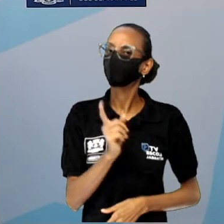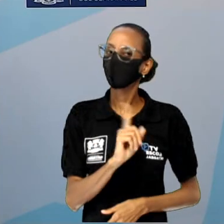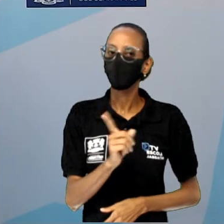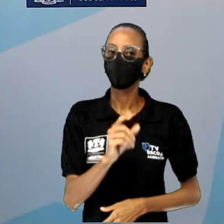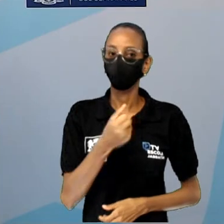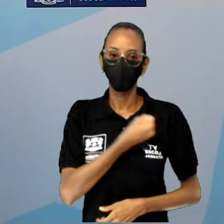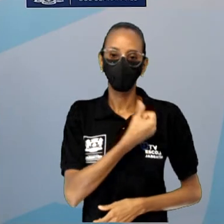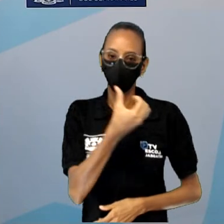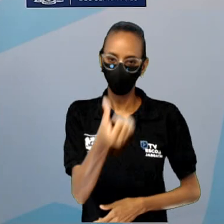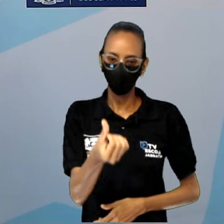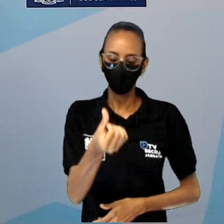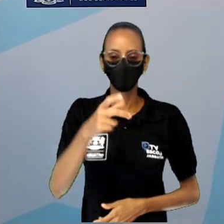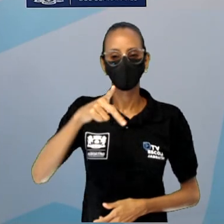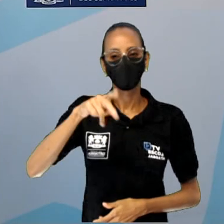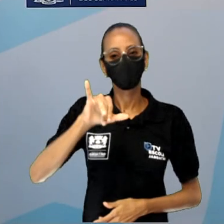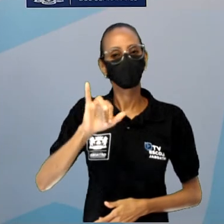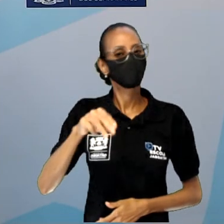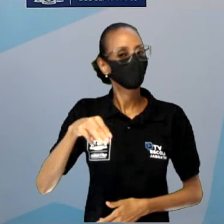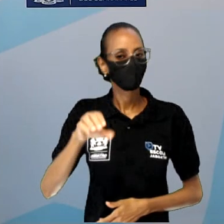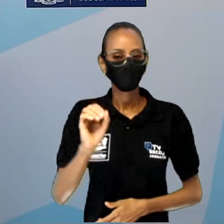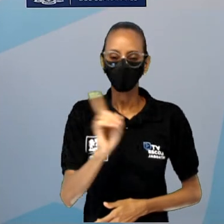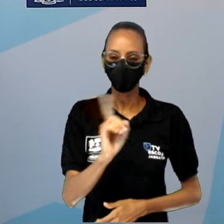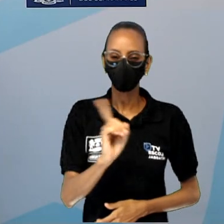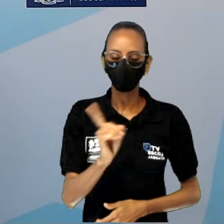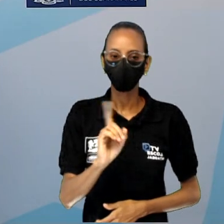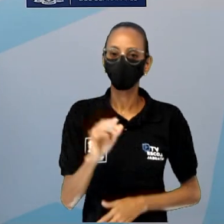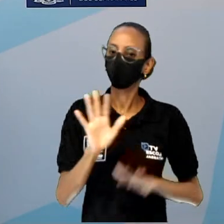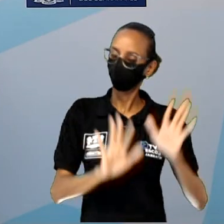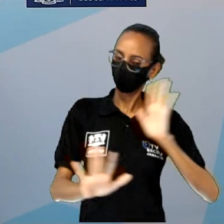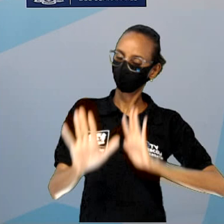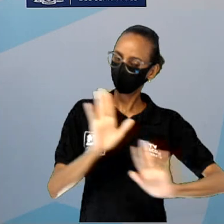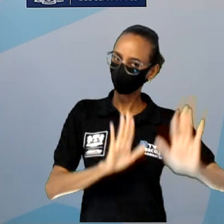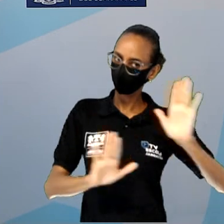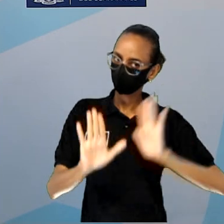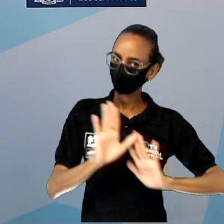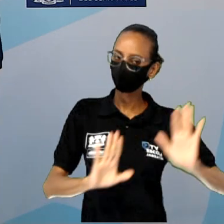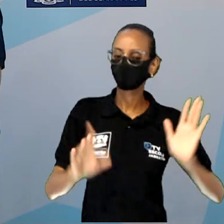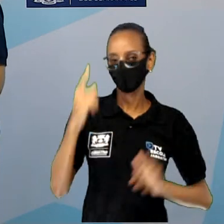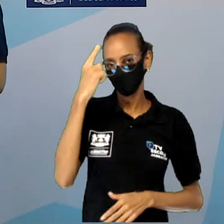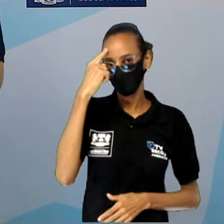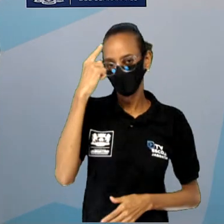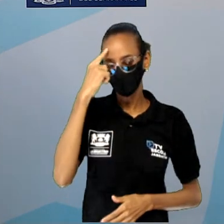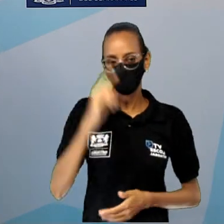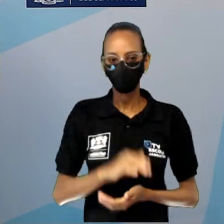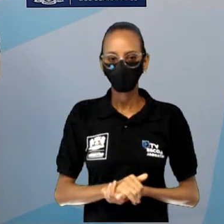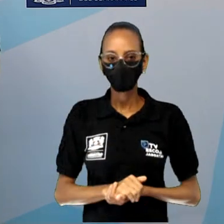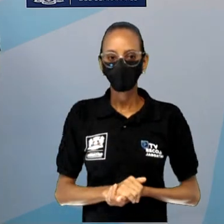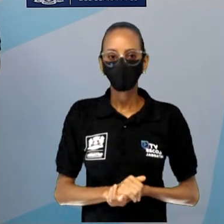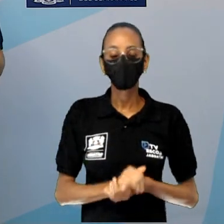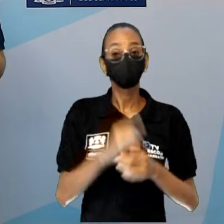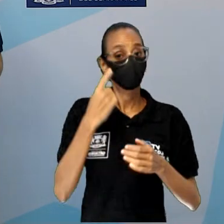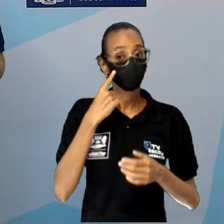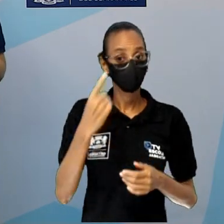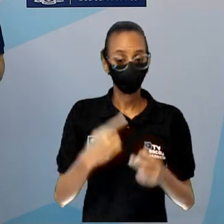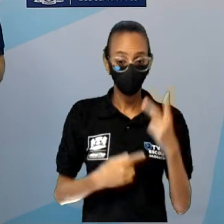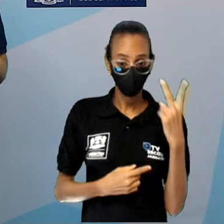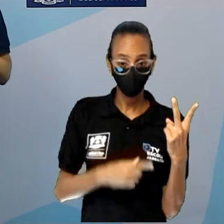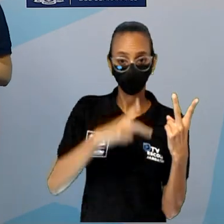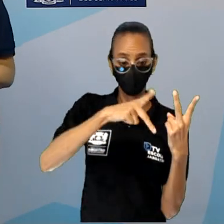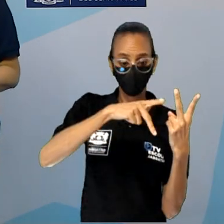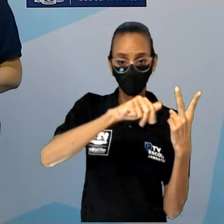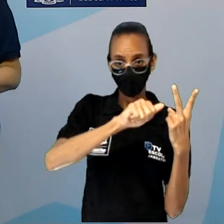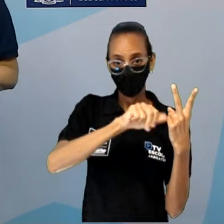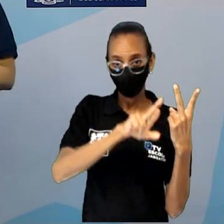para 2 e para 3. Então, a gente tem que ter cuidado com essa ideia. Todos os outros números primos são ímpares,